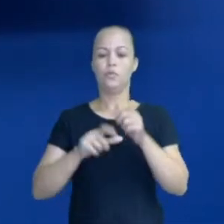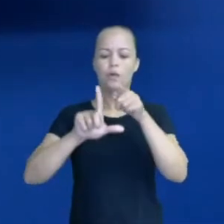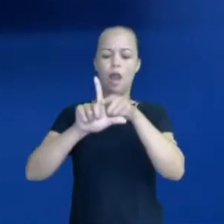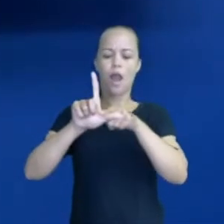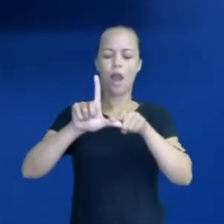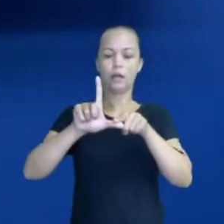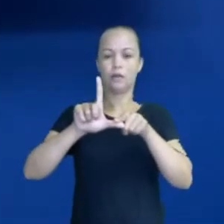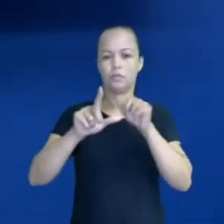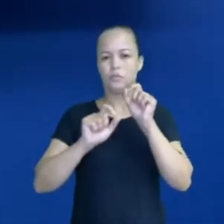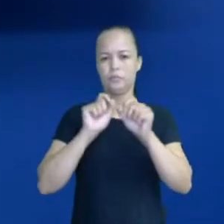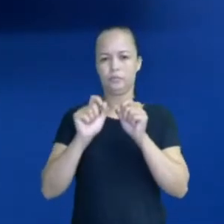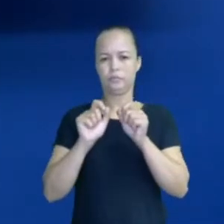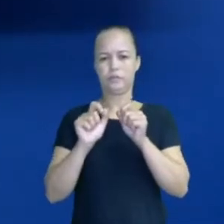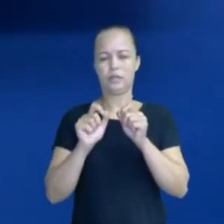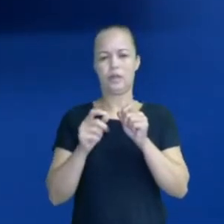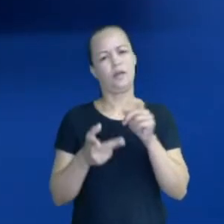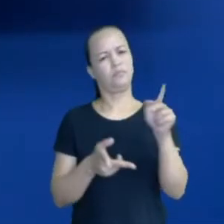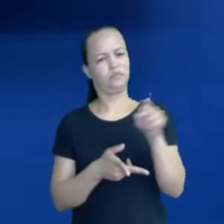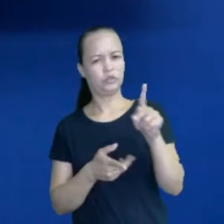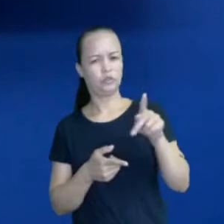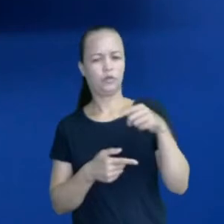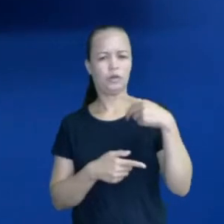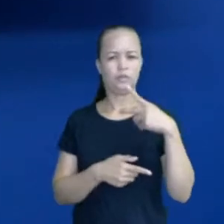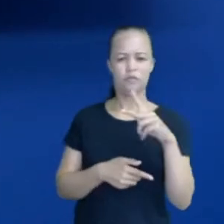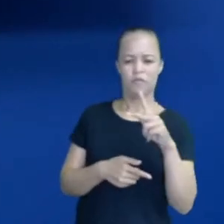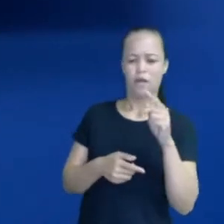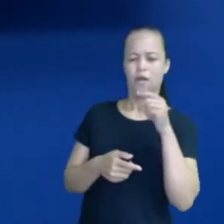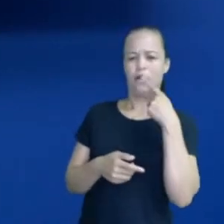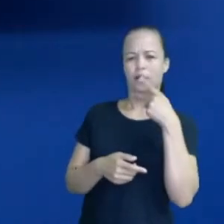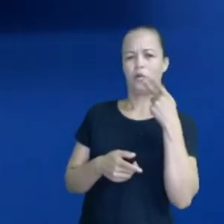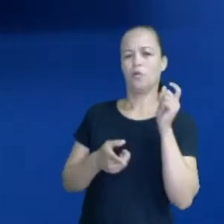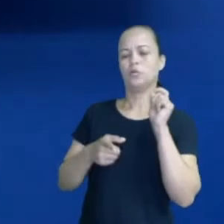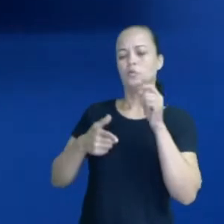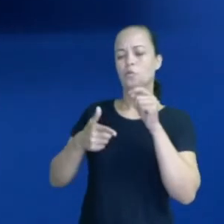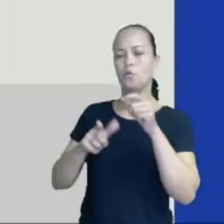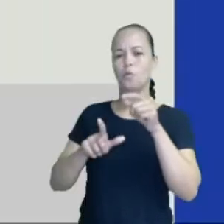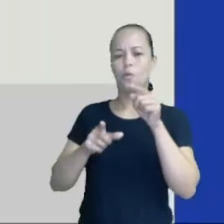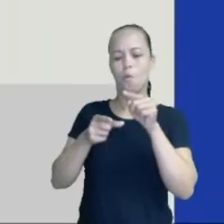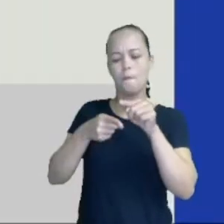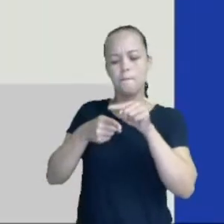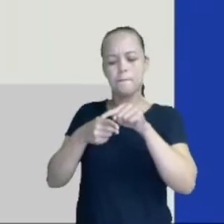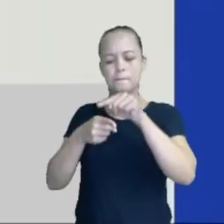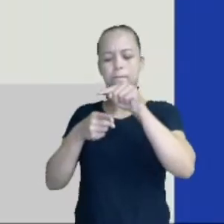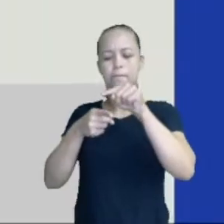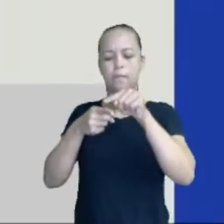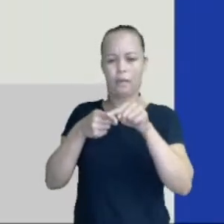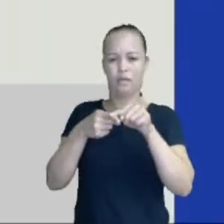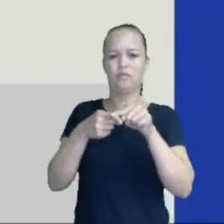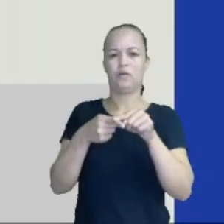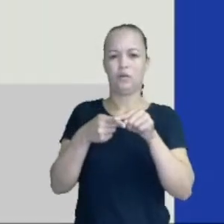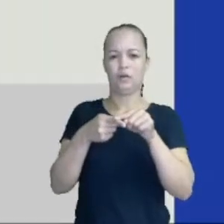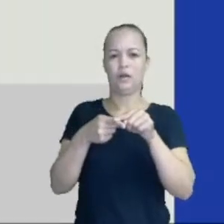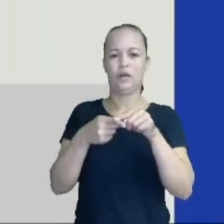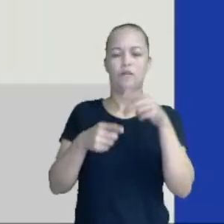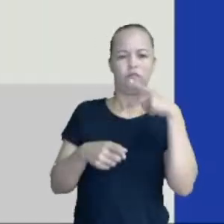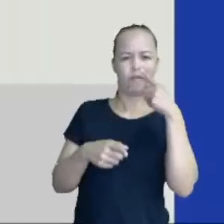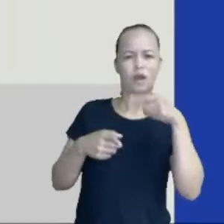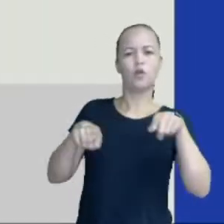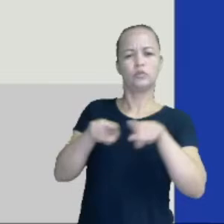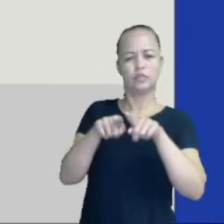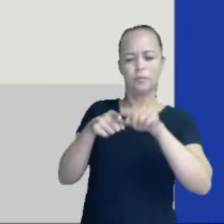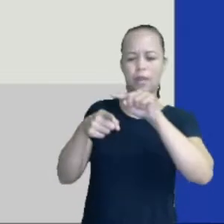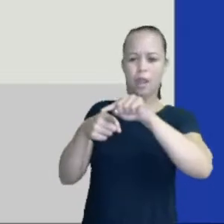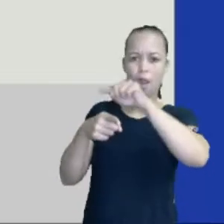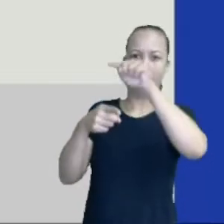Ah, professora, mas a senhora falou do meia volta. É isso que a gente vai entender um pouquinho agora, tá? A senhora falou também do volta inteira, que a senhora